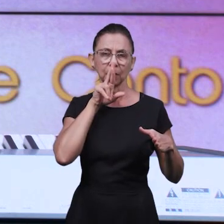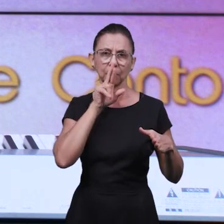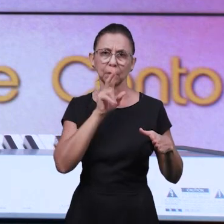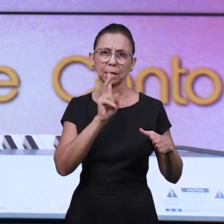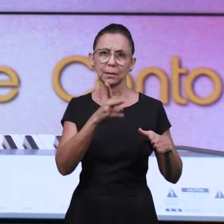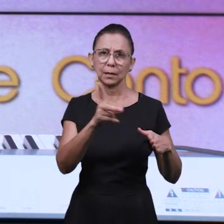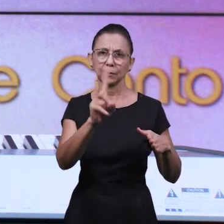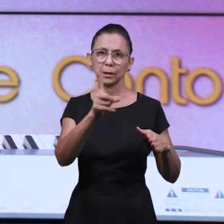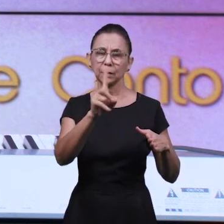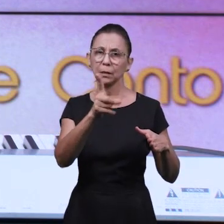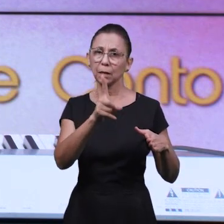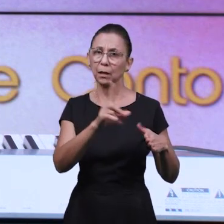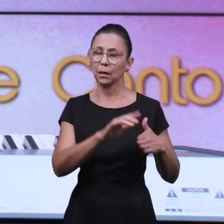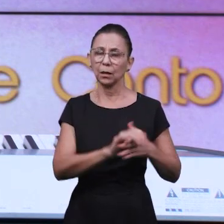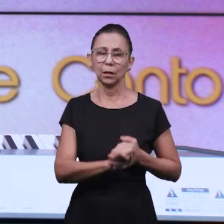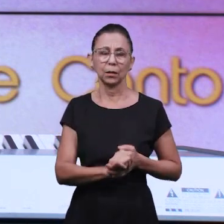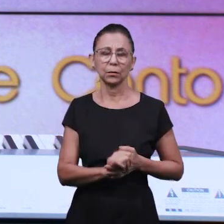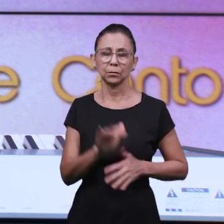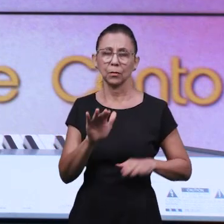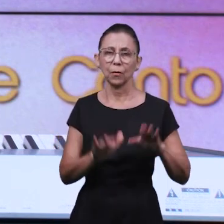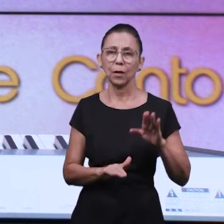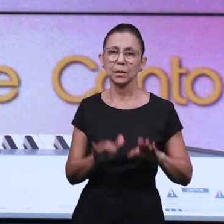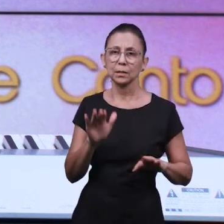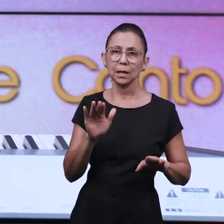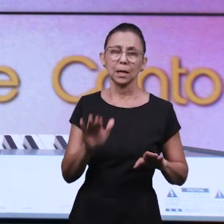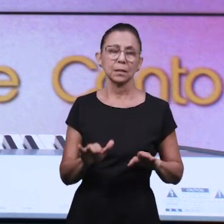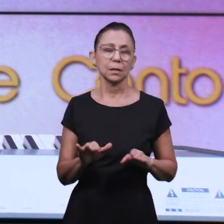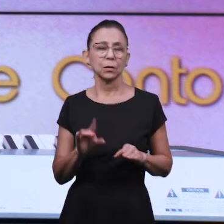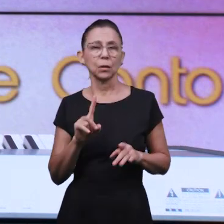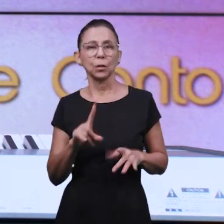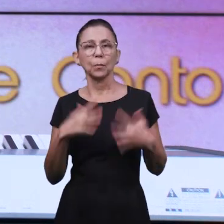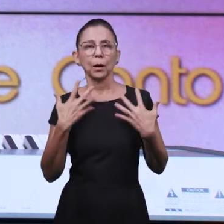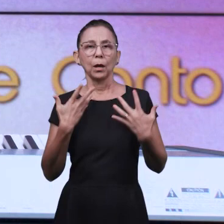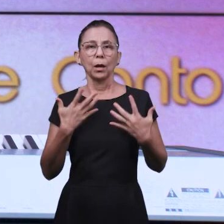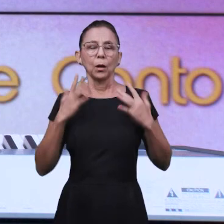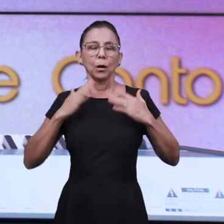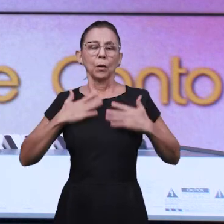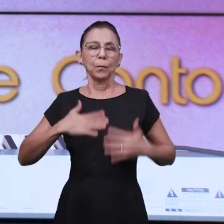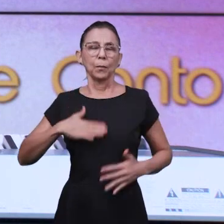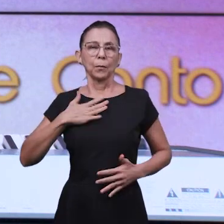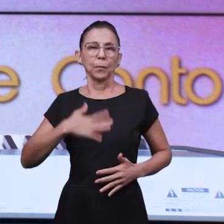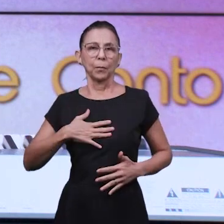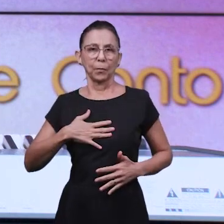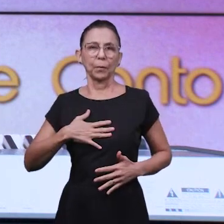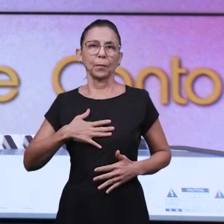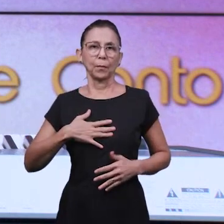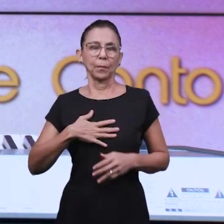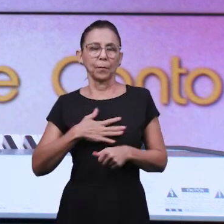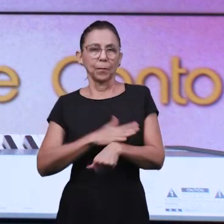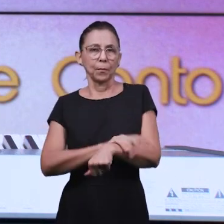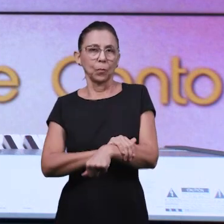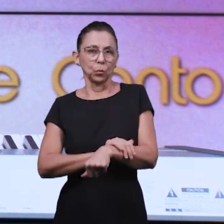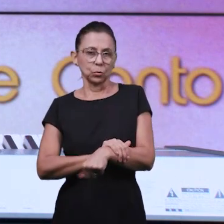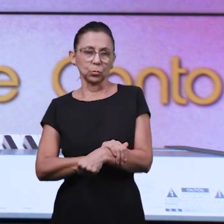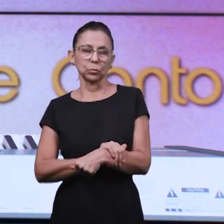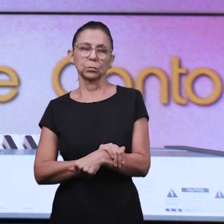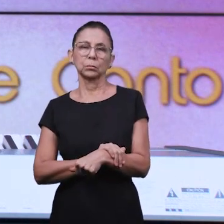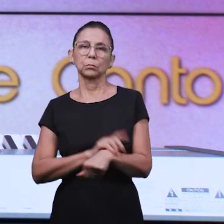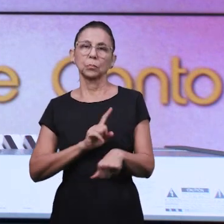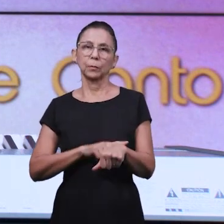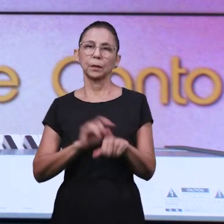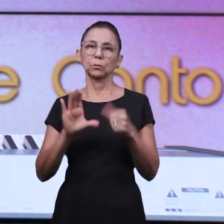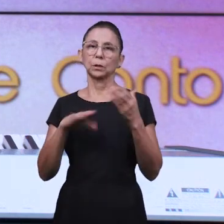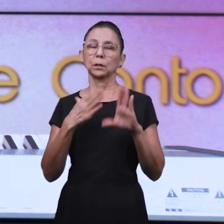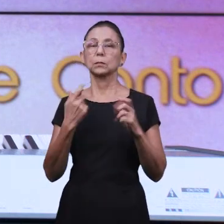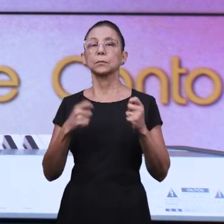tempo inteiro. Então, nem sempre eu posso relaxar toda a minha estrutura muscular enquanto estou cantando.